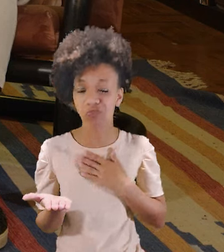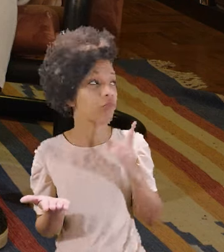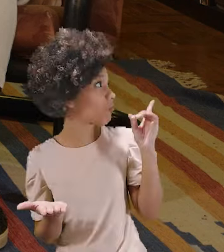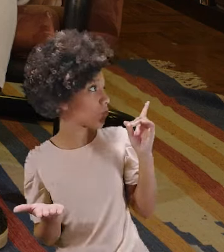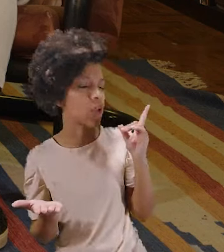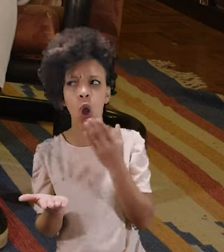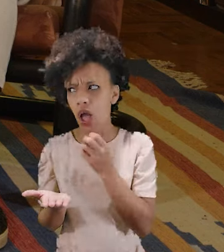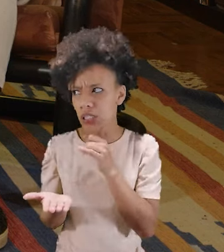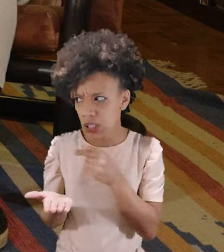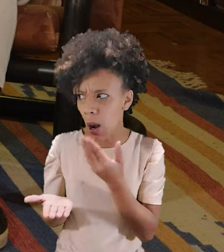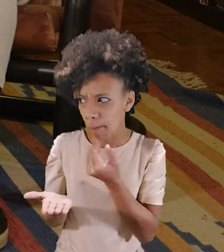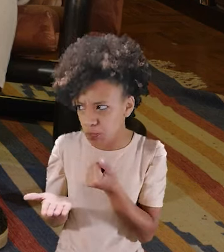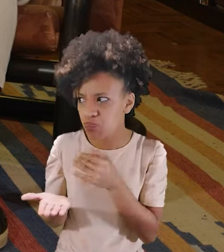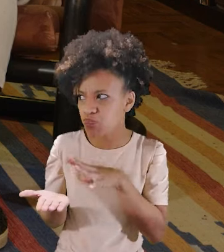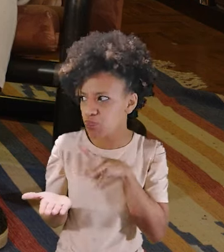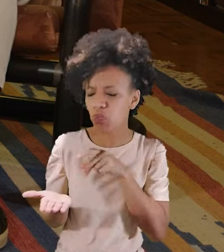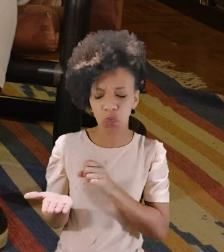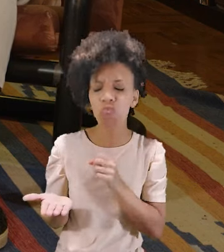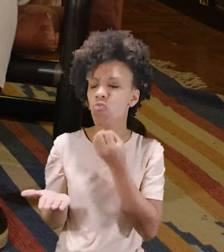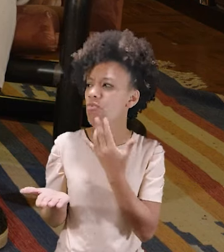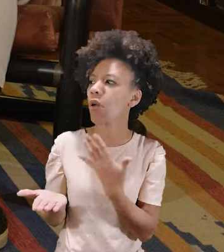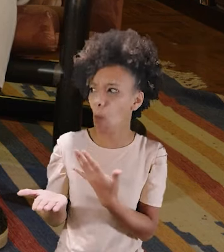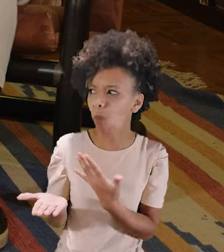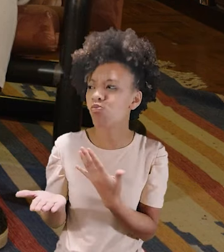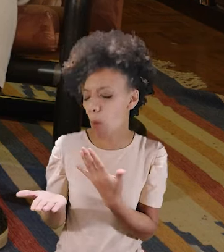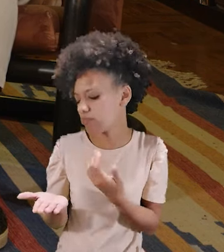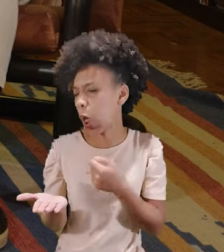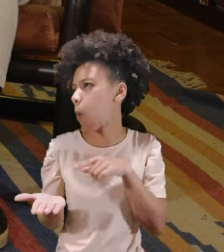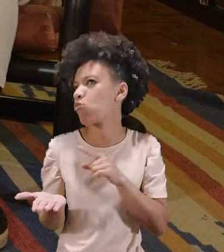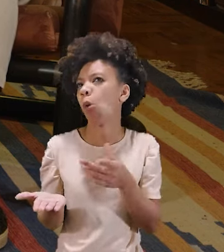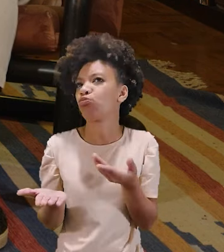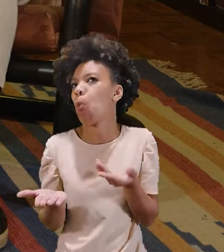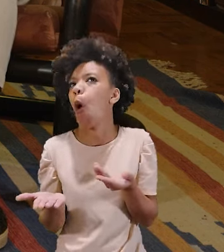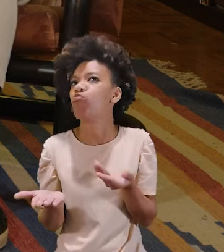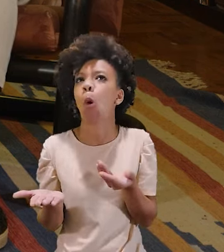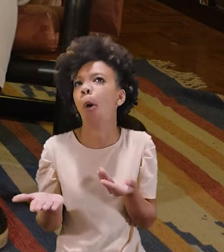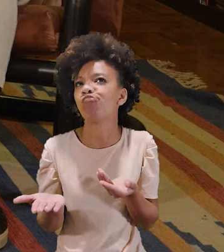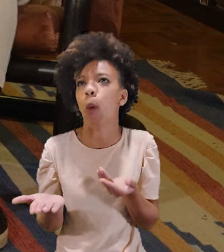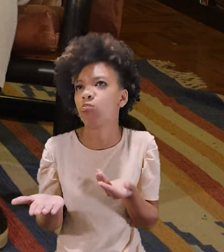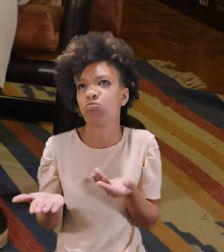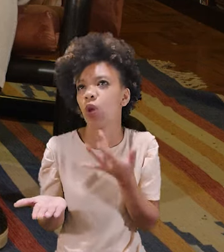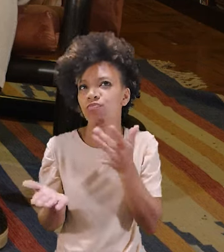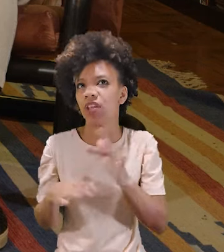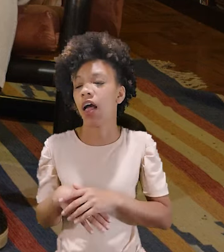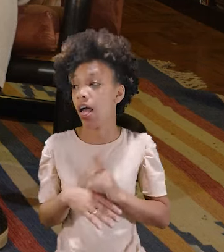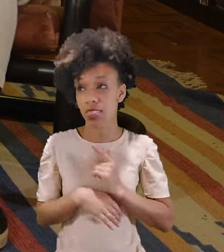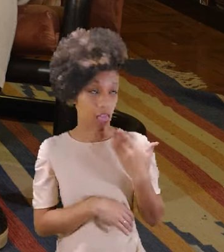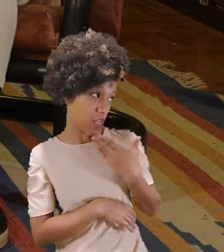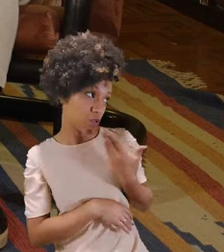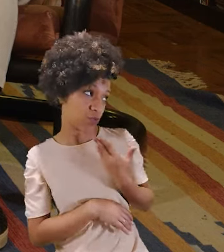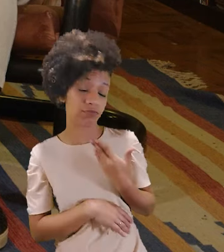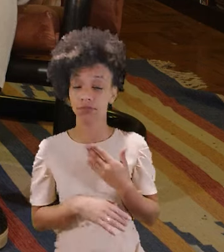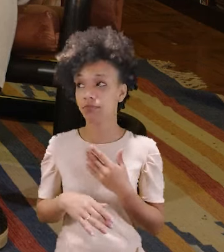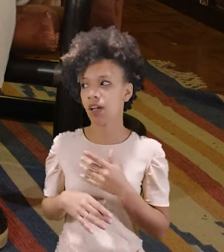é preciso vale uma reflexão deve ser muito muito íntimo sim com certeza não precisa de não tem